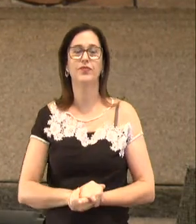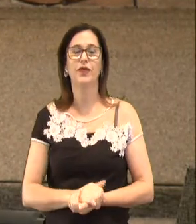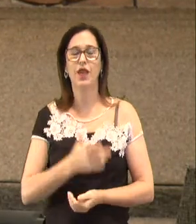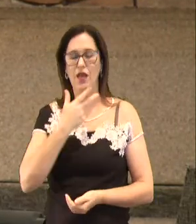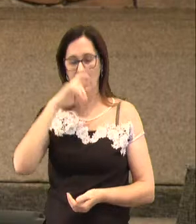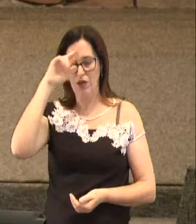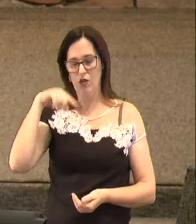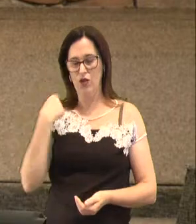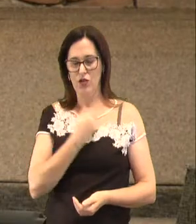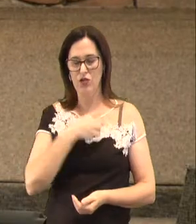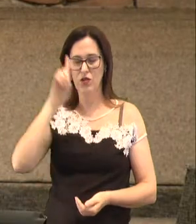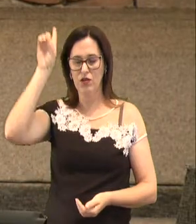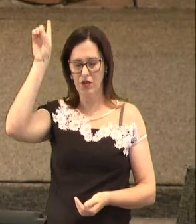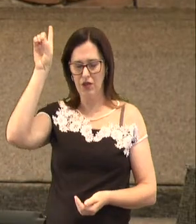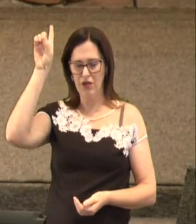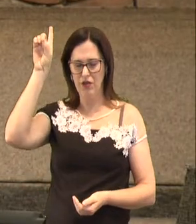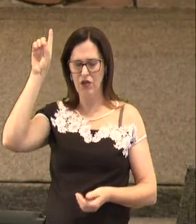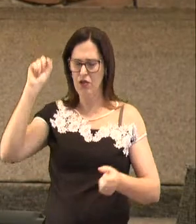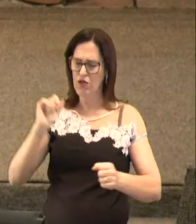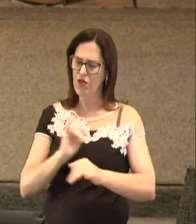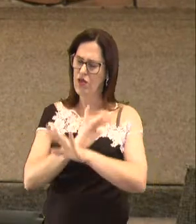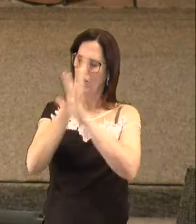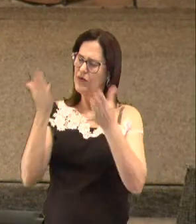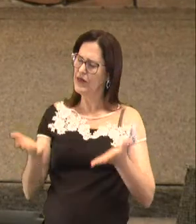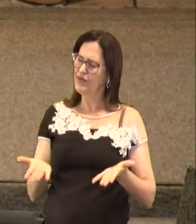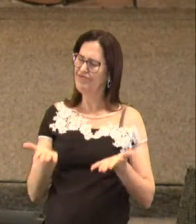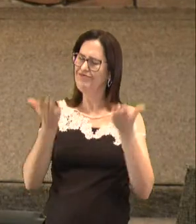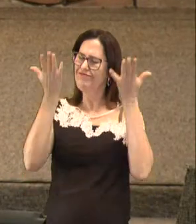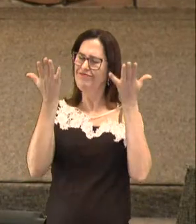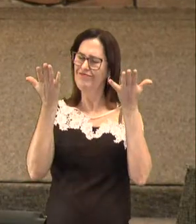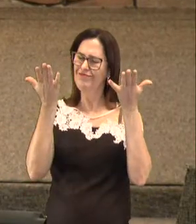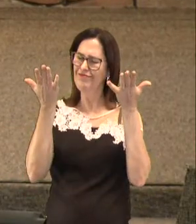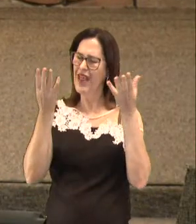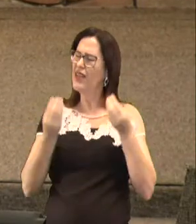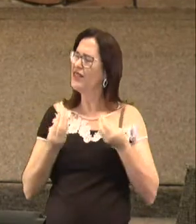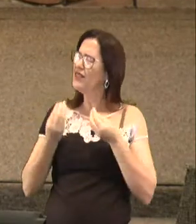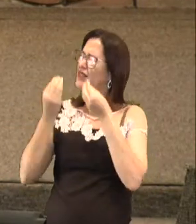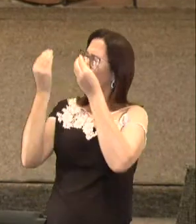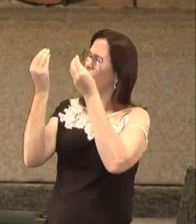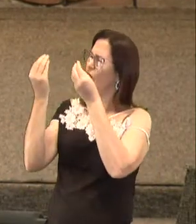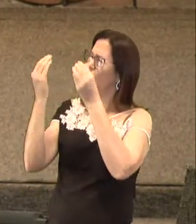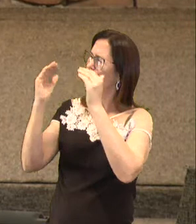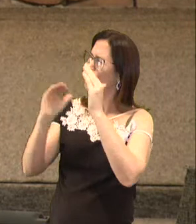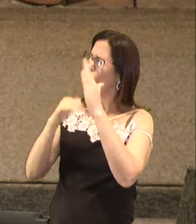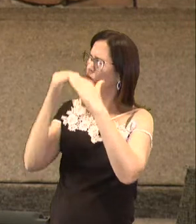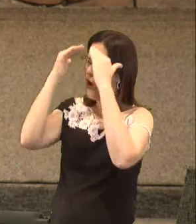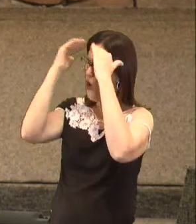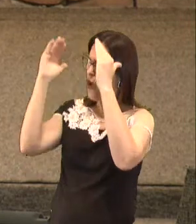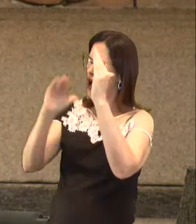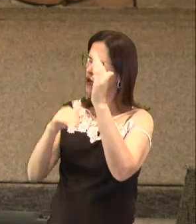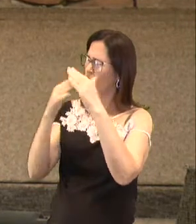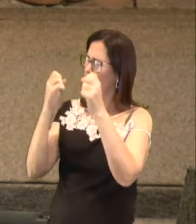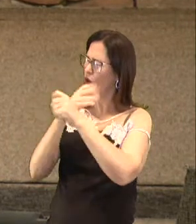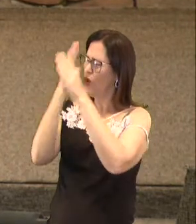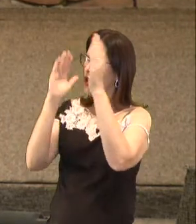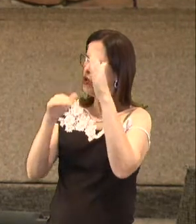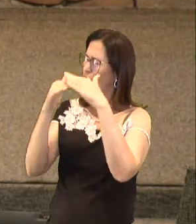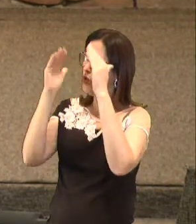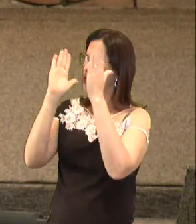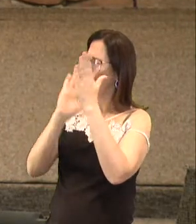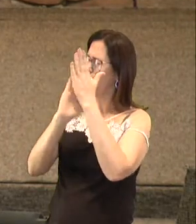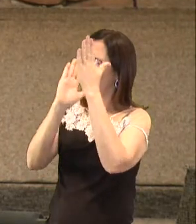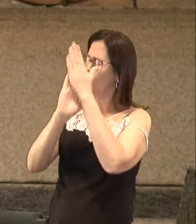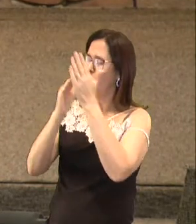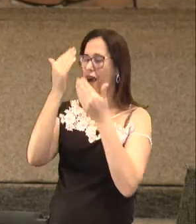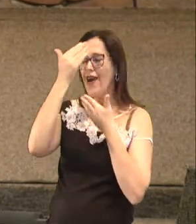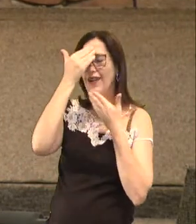Senhor nosso Deus, nós te glorificamos, te exaltamos, ó Deus, tributamos a Ti toda a honra, toda a glória e todo o louvor.